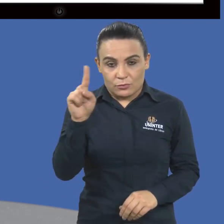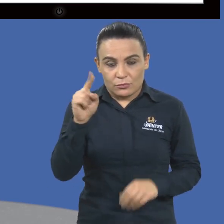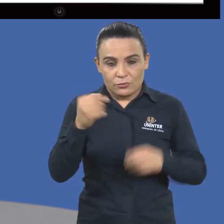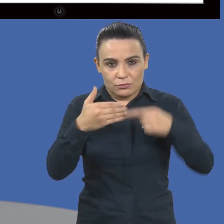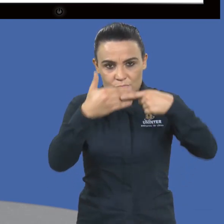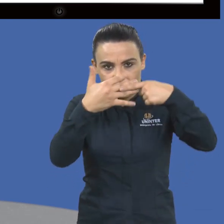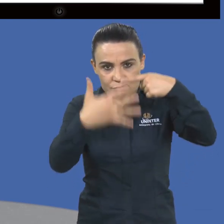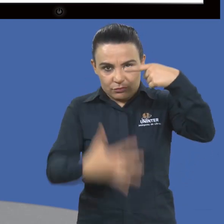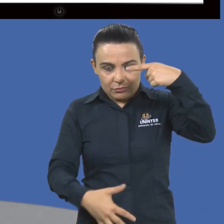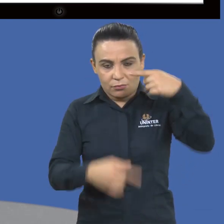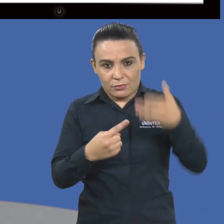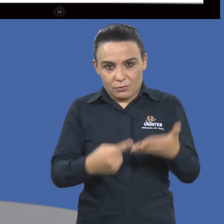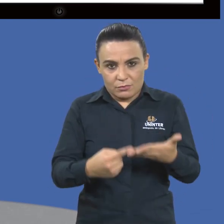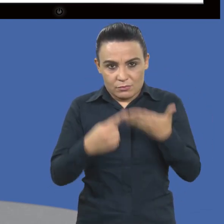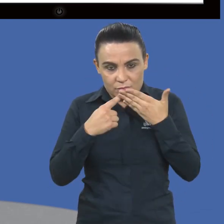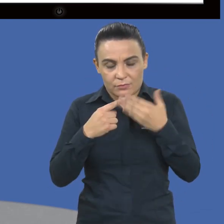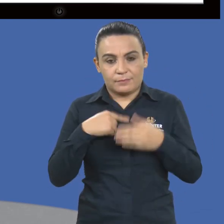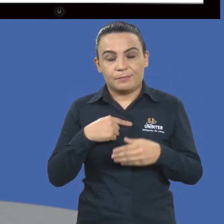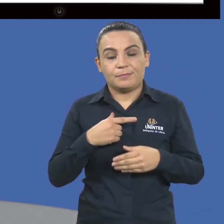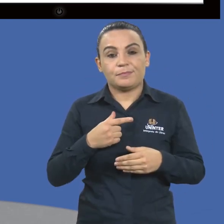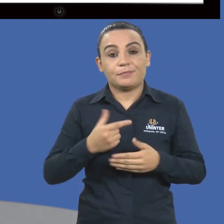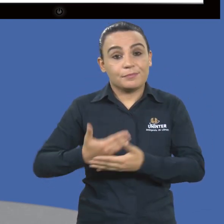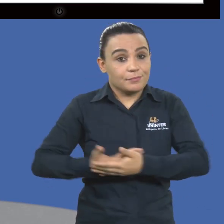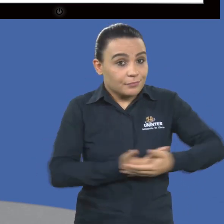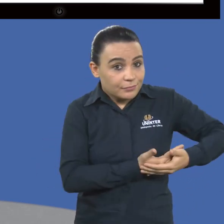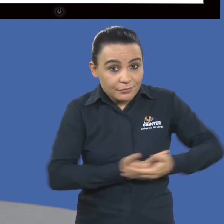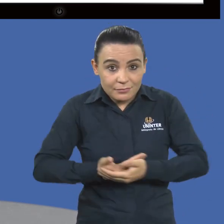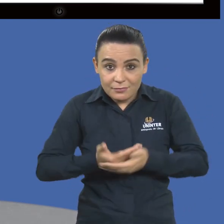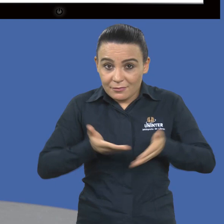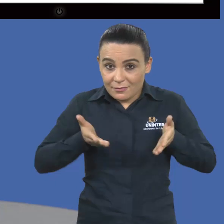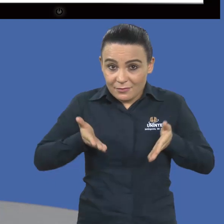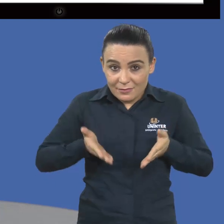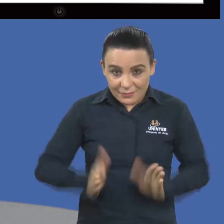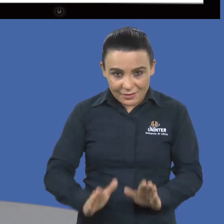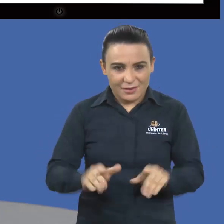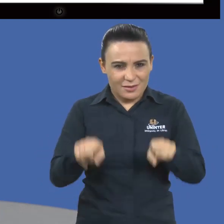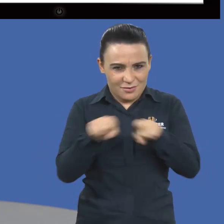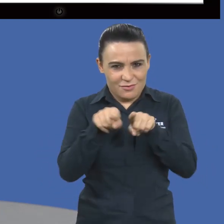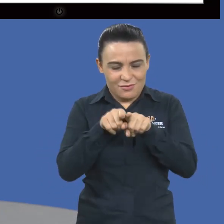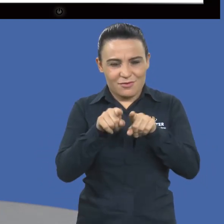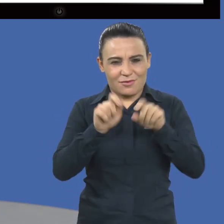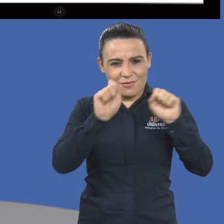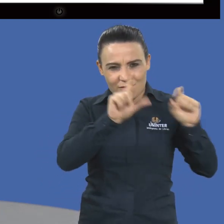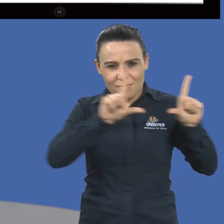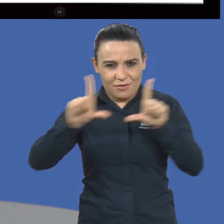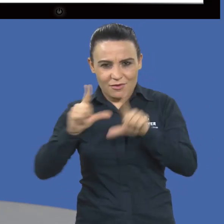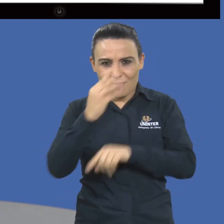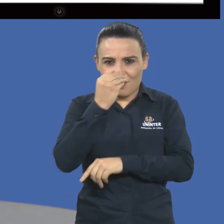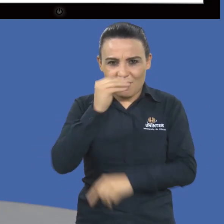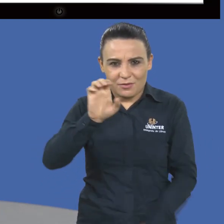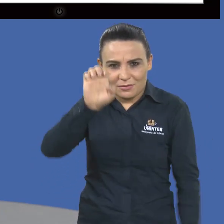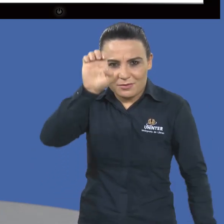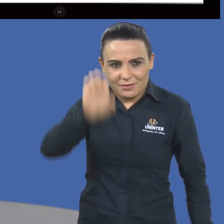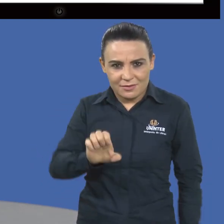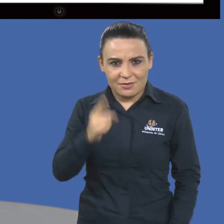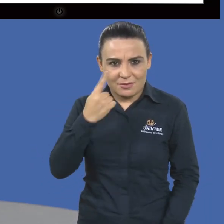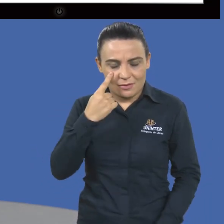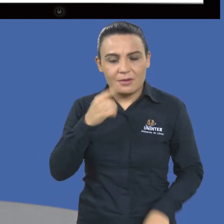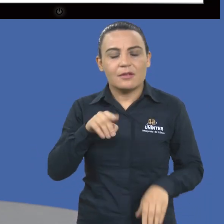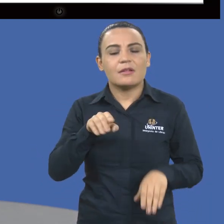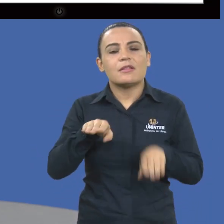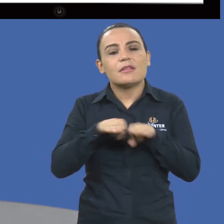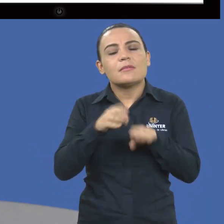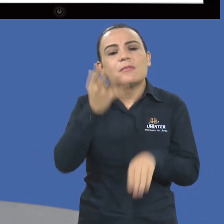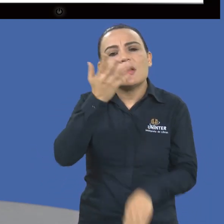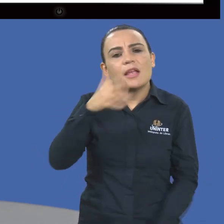por último, nós vamos encontrar no recém-nato, como é essa imagem do lado esquerdo,